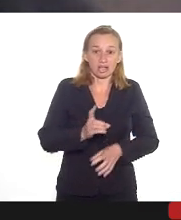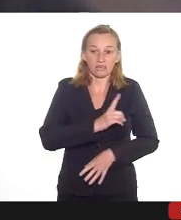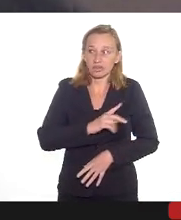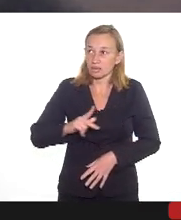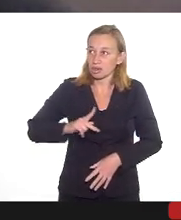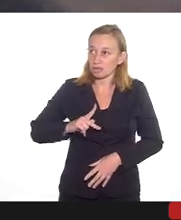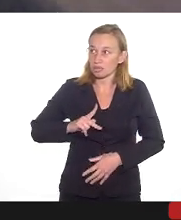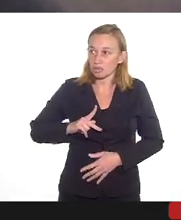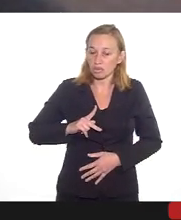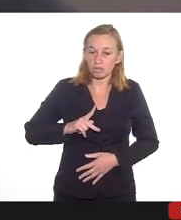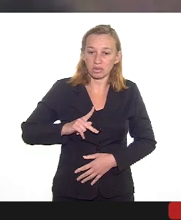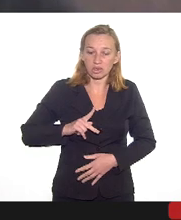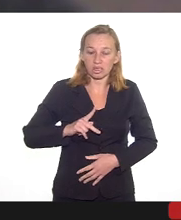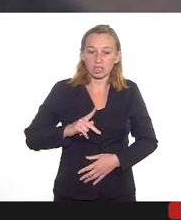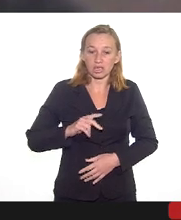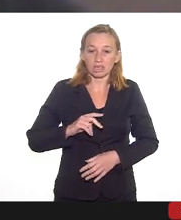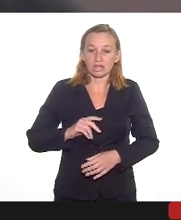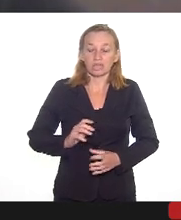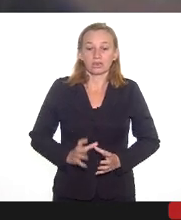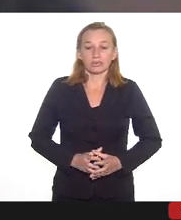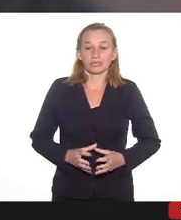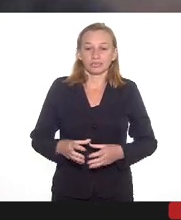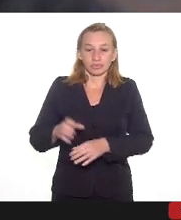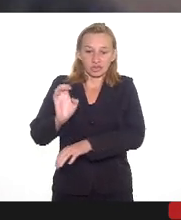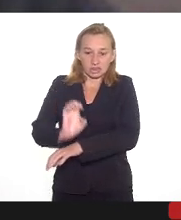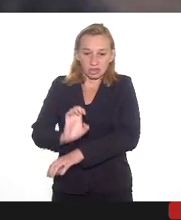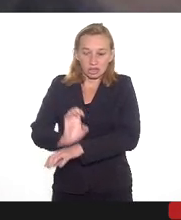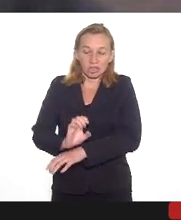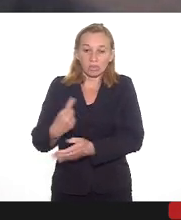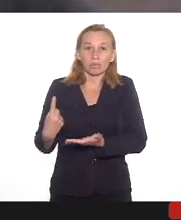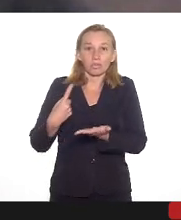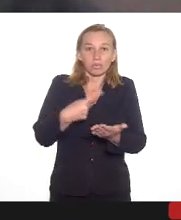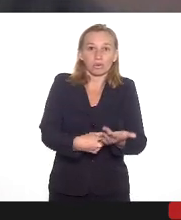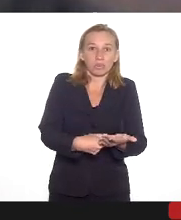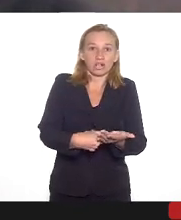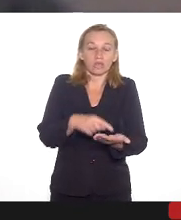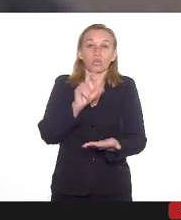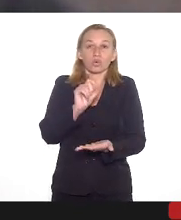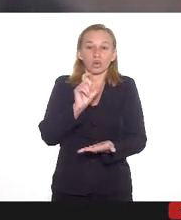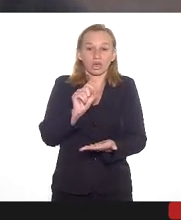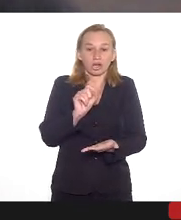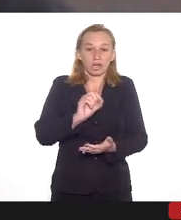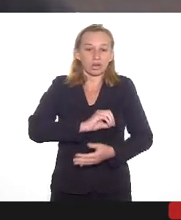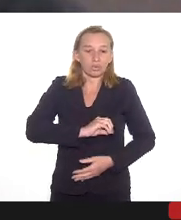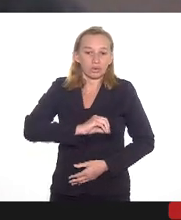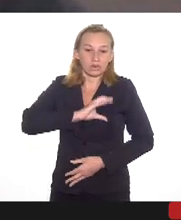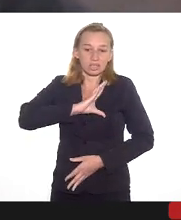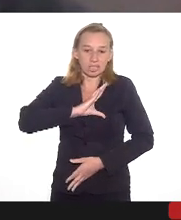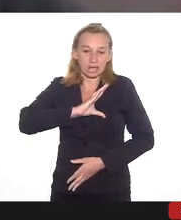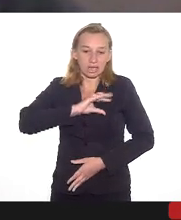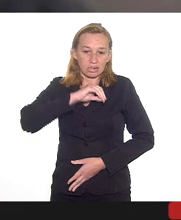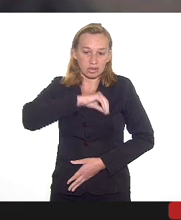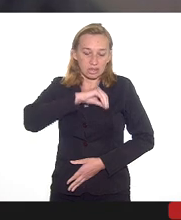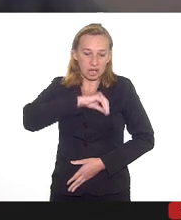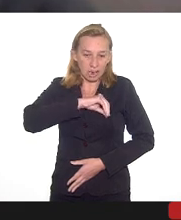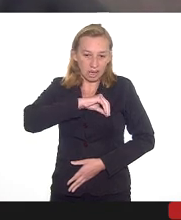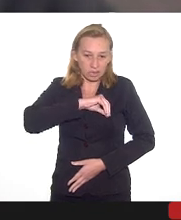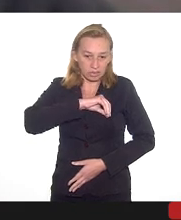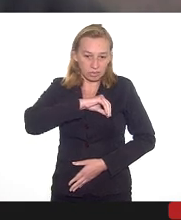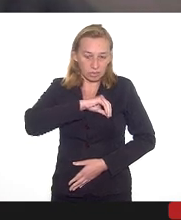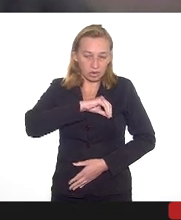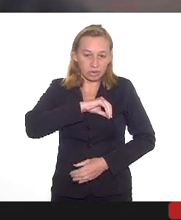conjunto das instituições de Estados, de Estado se comprometam em ter o aumento dos salários dos profissionais de educação como